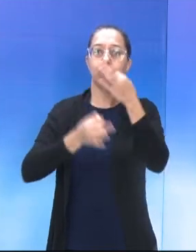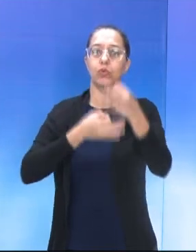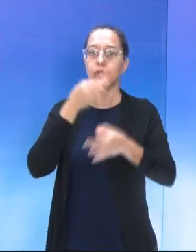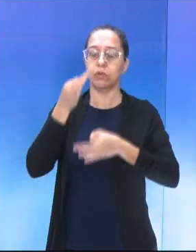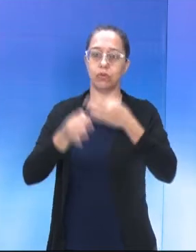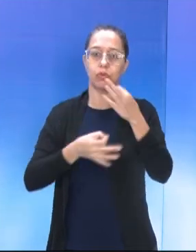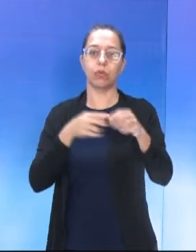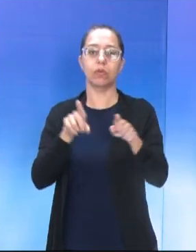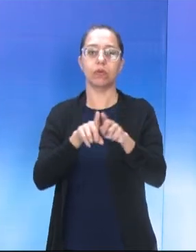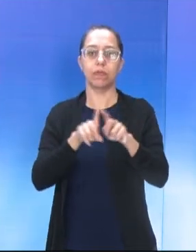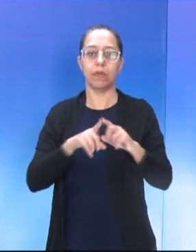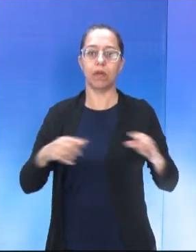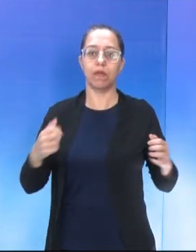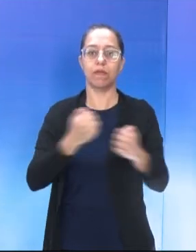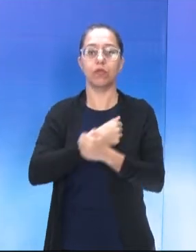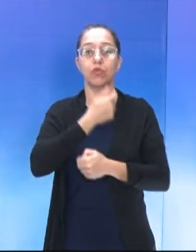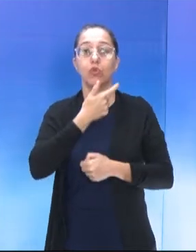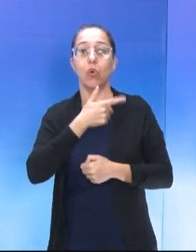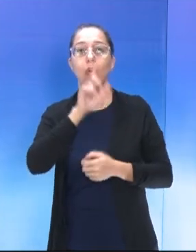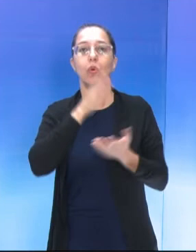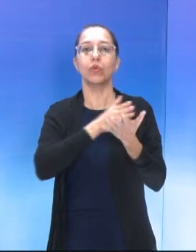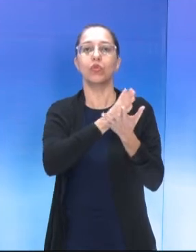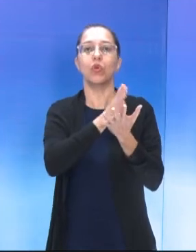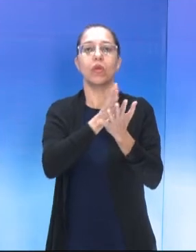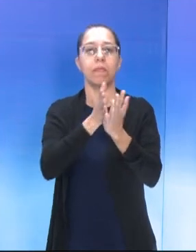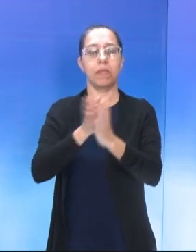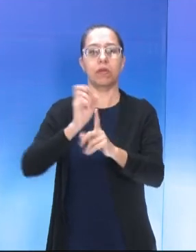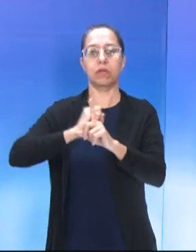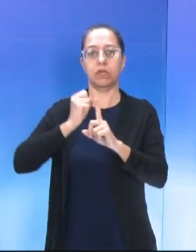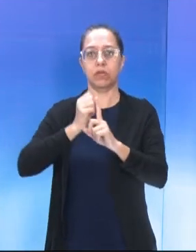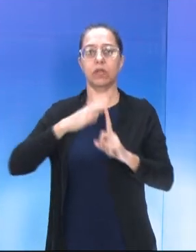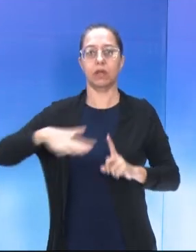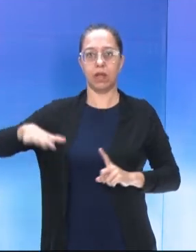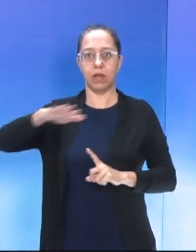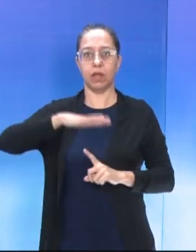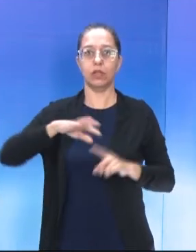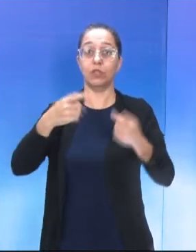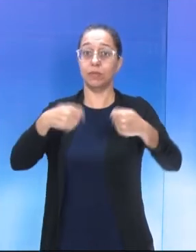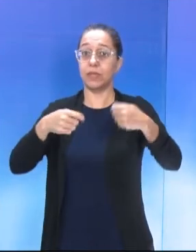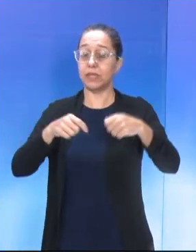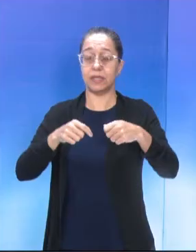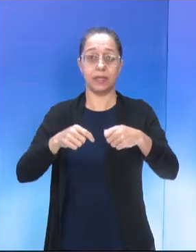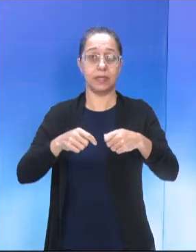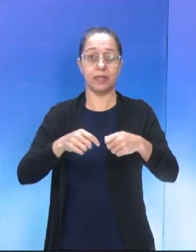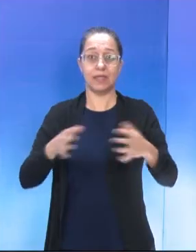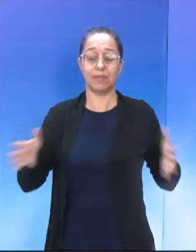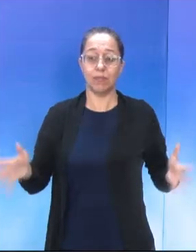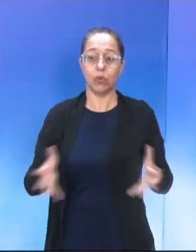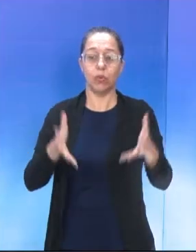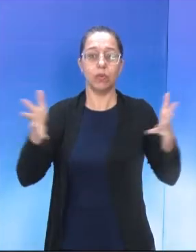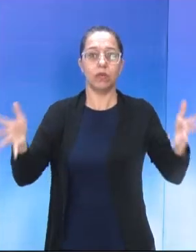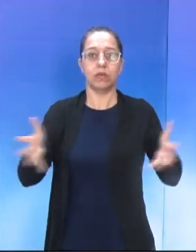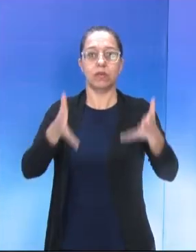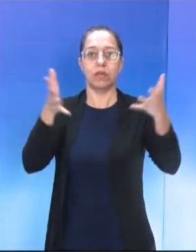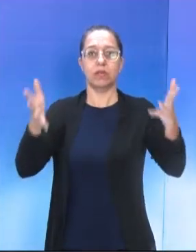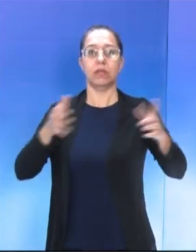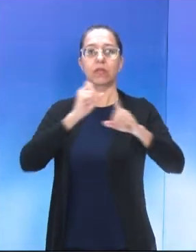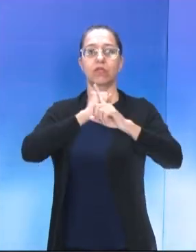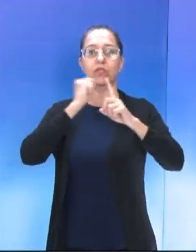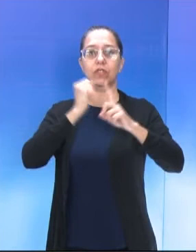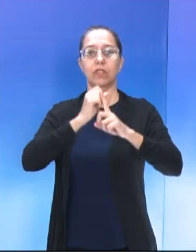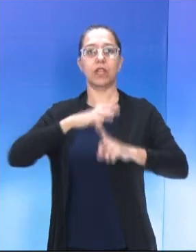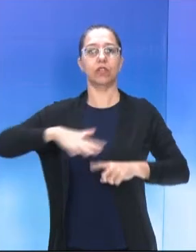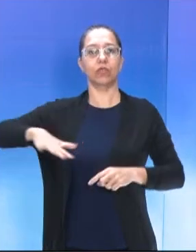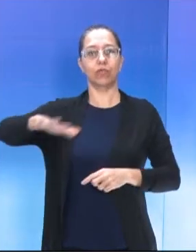e envolvimento de outros segmentos da própria sociedade. Então é preciso que haja uma mobilização em toda a sociedade. Se o tema for